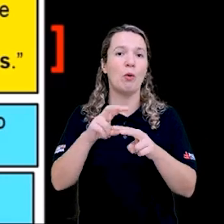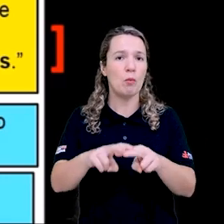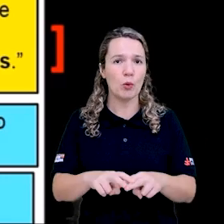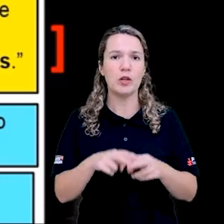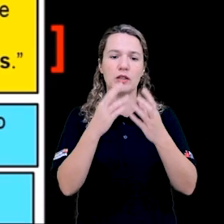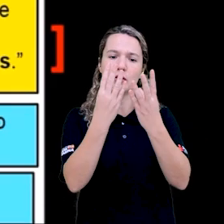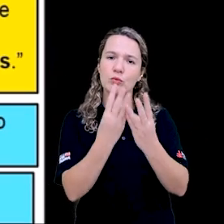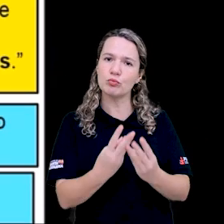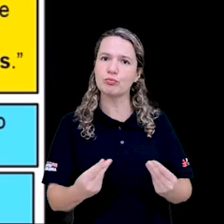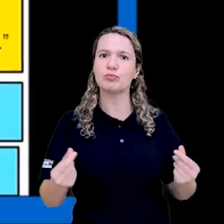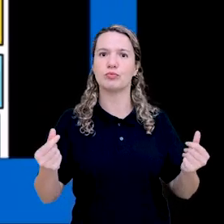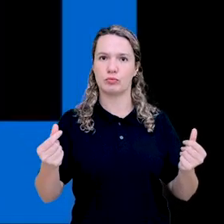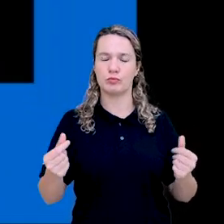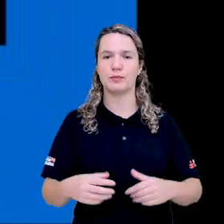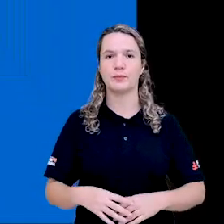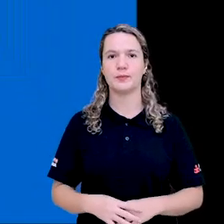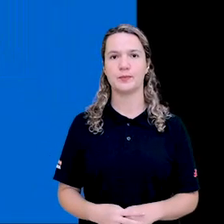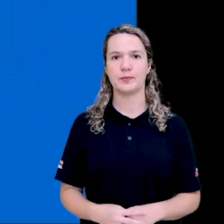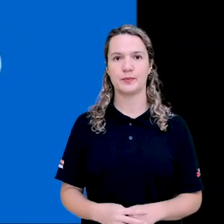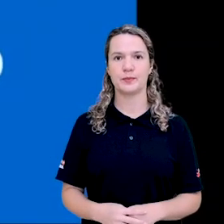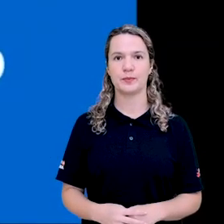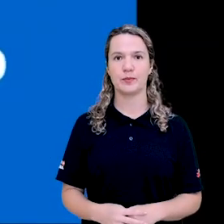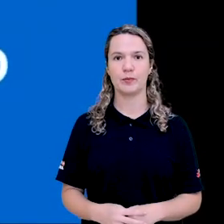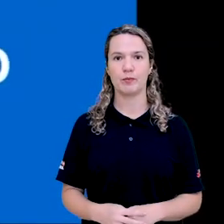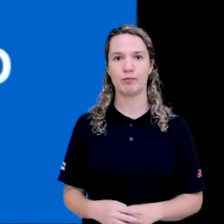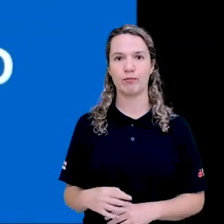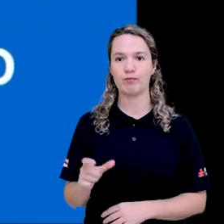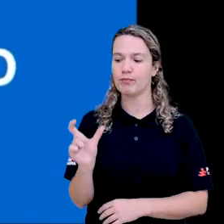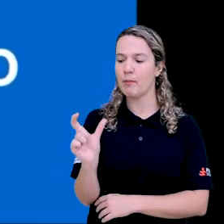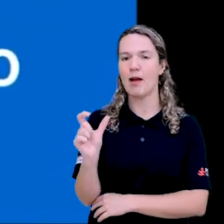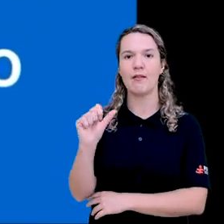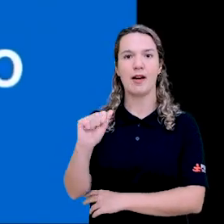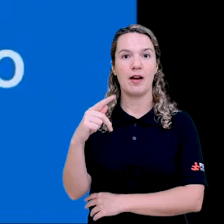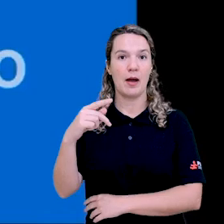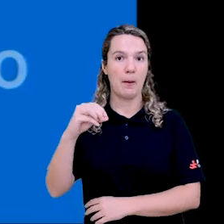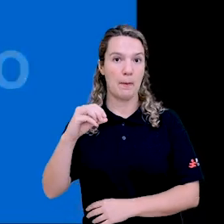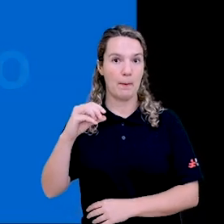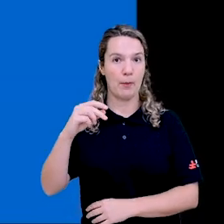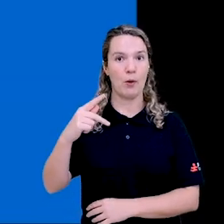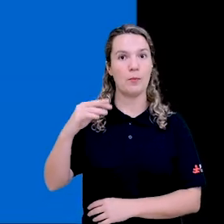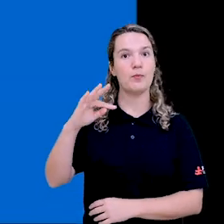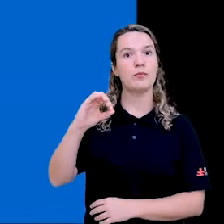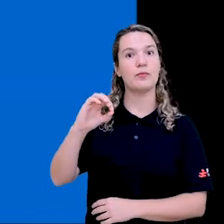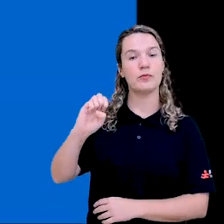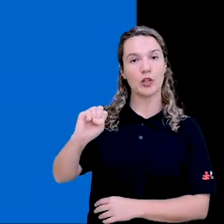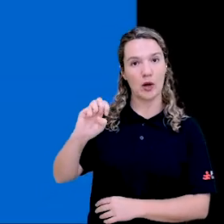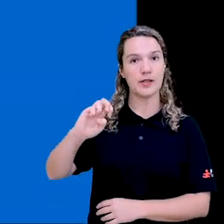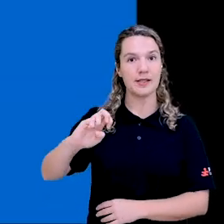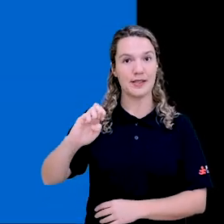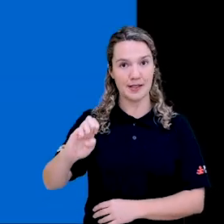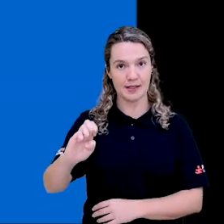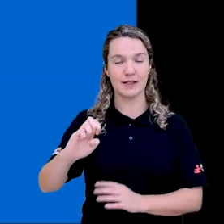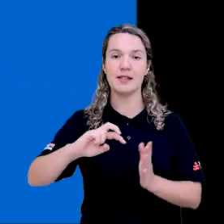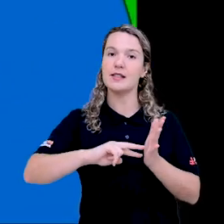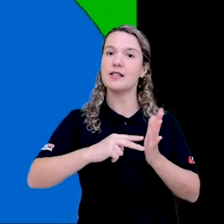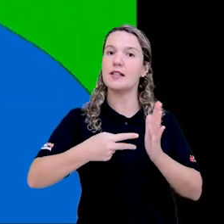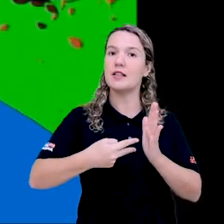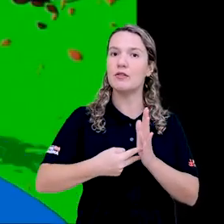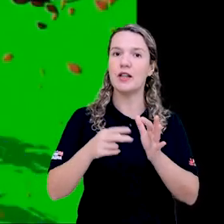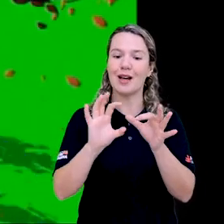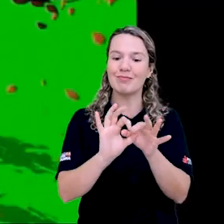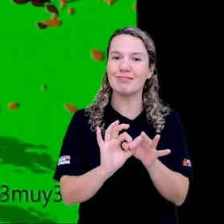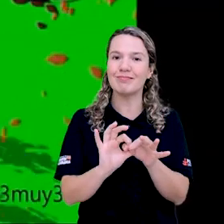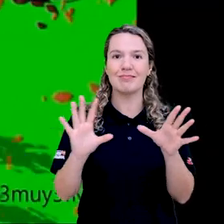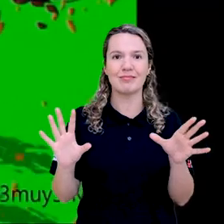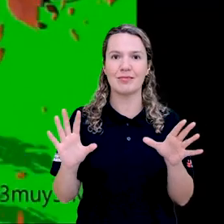funcionalidade, acabam morrendo. O termo apoptose significa desprendimento e não é danoso para o